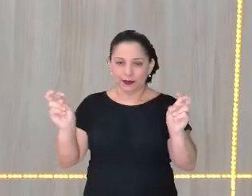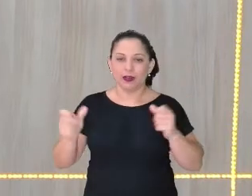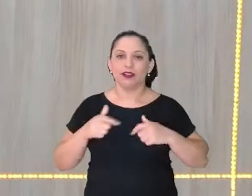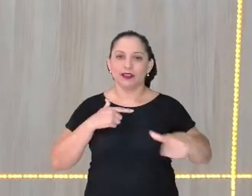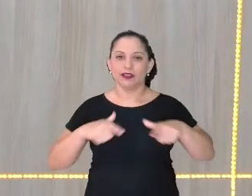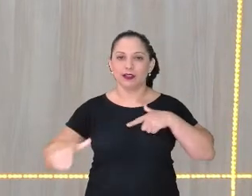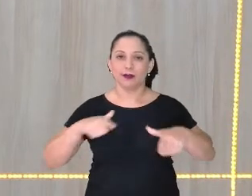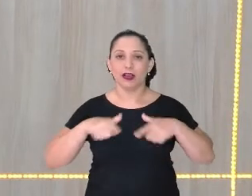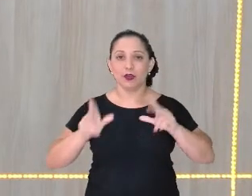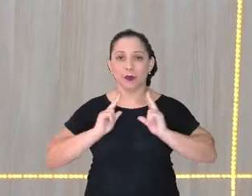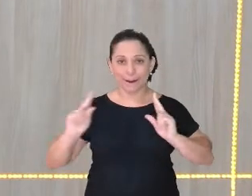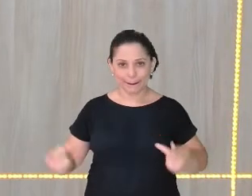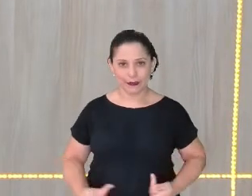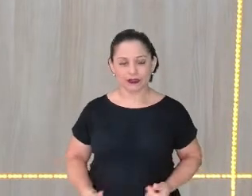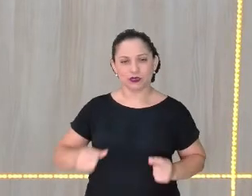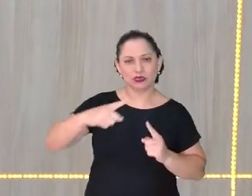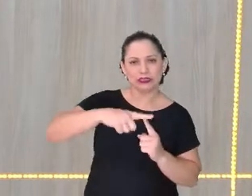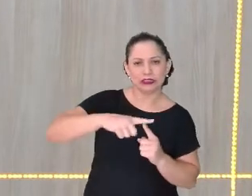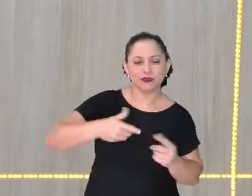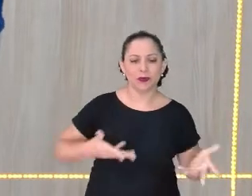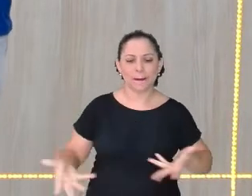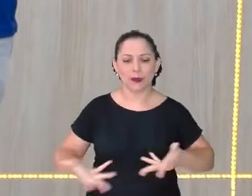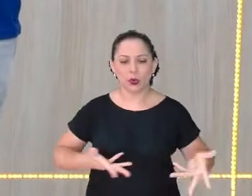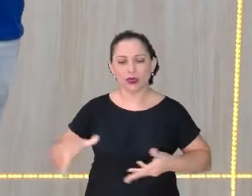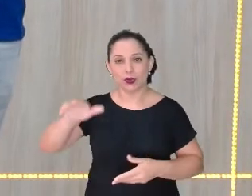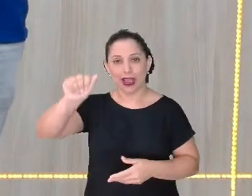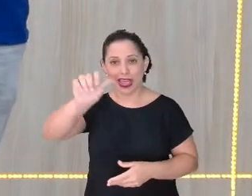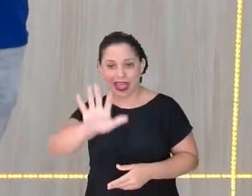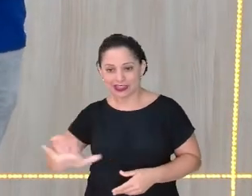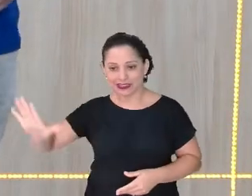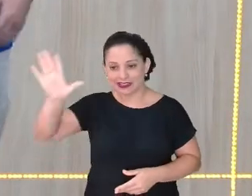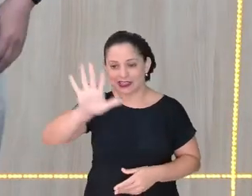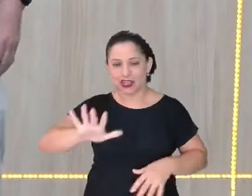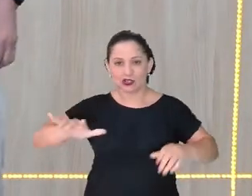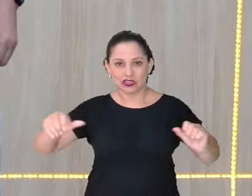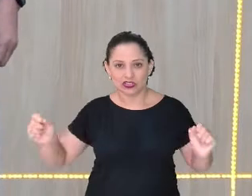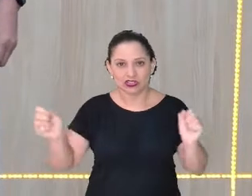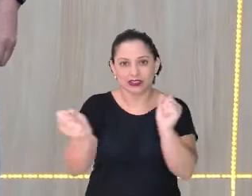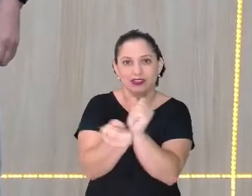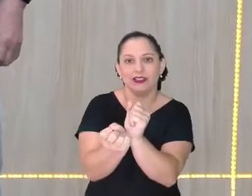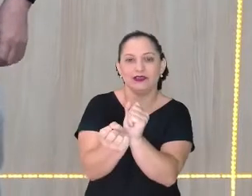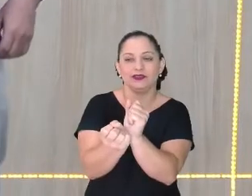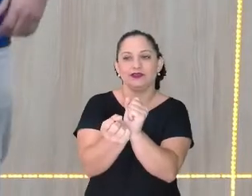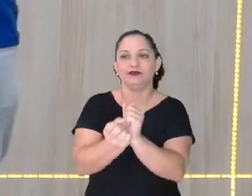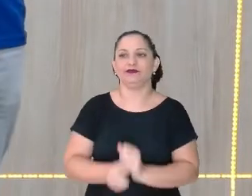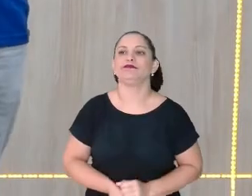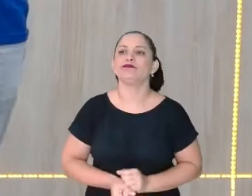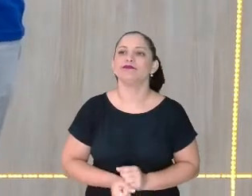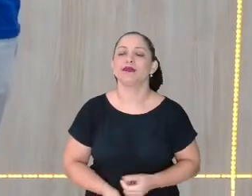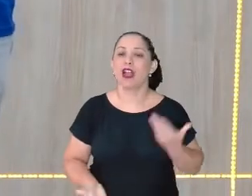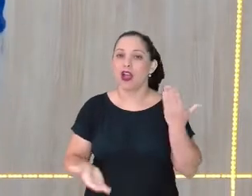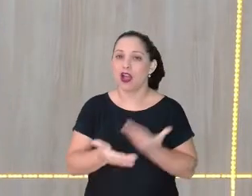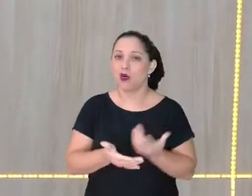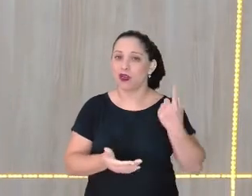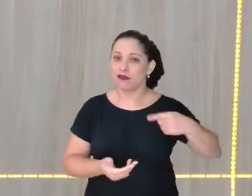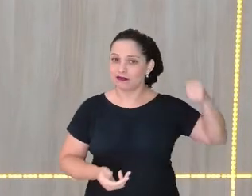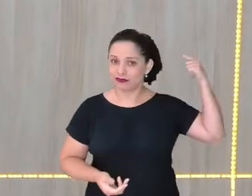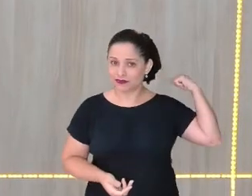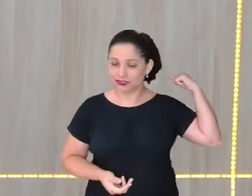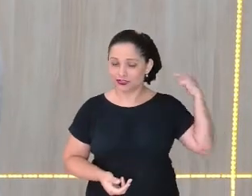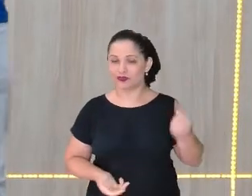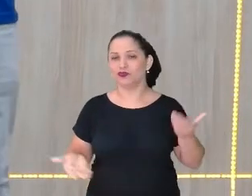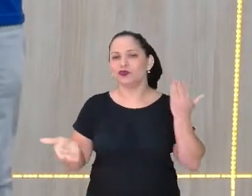caso, modos de produção asiático e escravista. Lembrar a vocês, gente, que na aula anterior